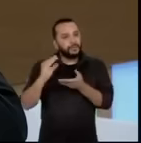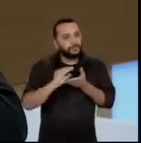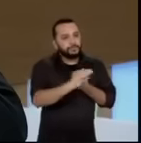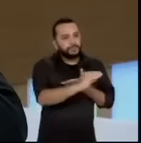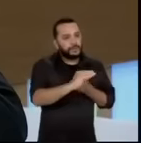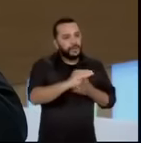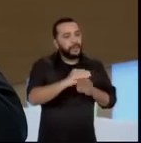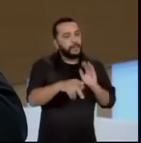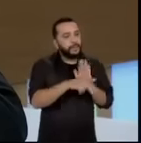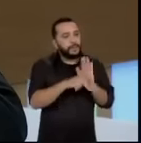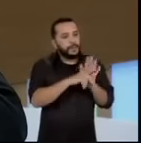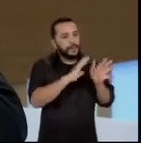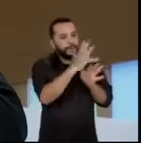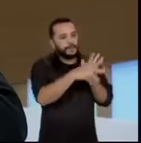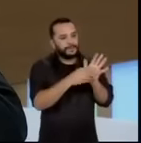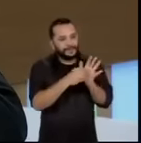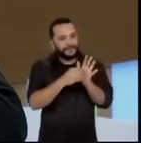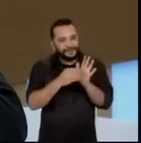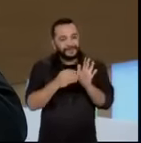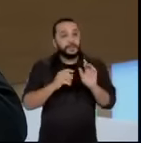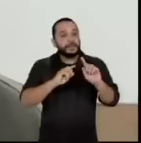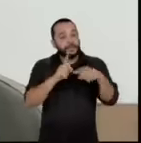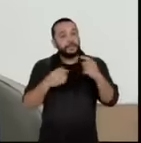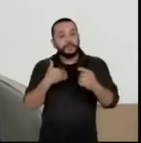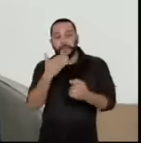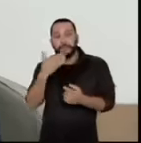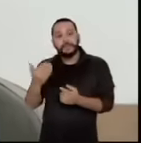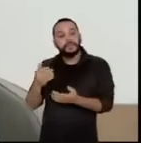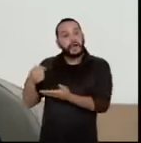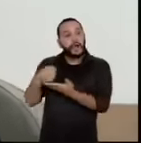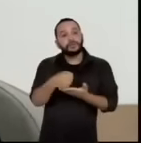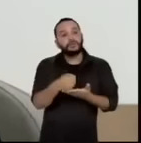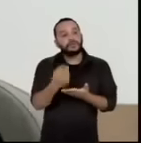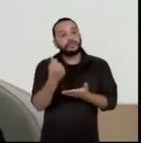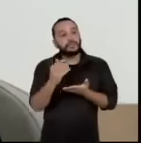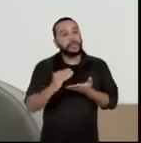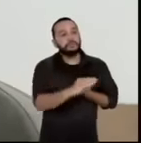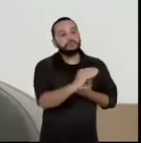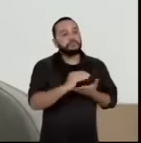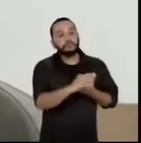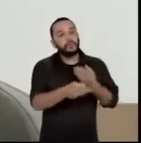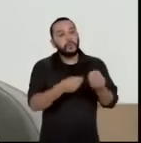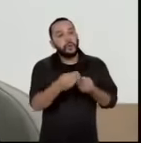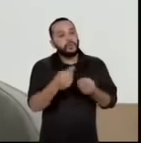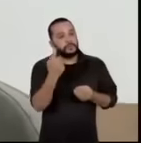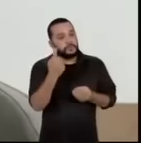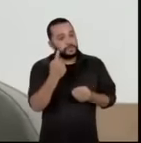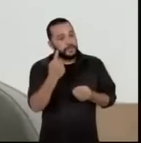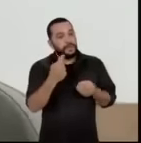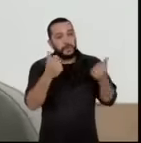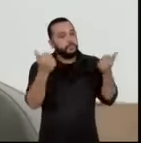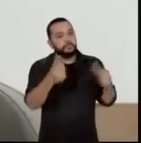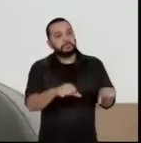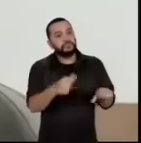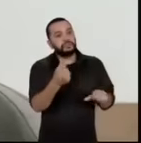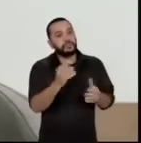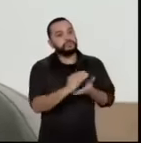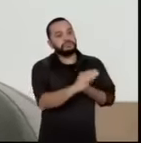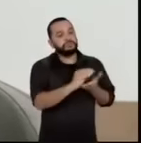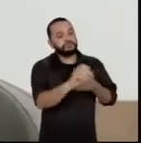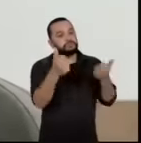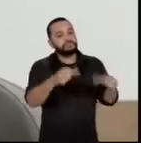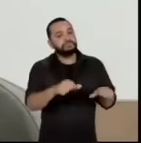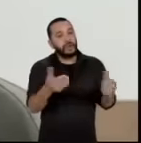ficar pedindo ajuda para combater os incêndios e os focos? Vamos lá. Nós não sabotamos o Fundo